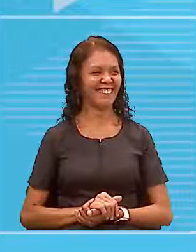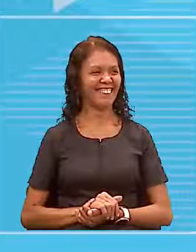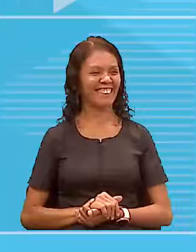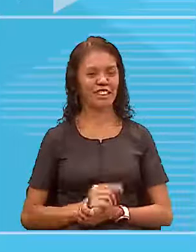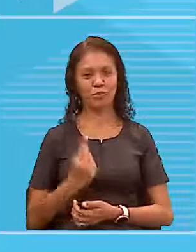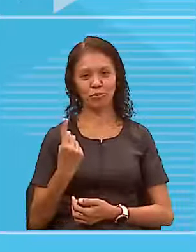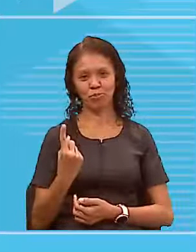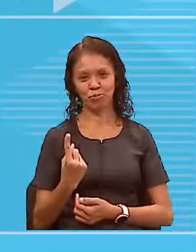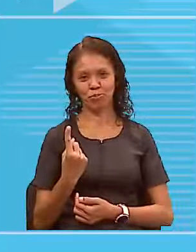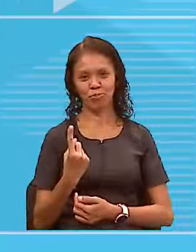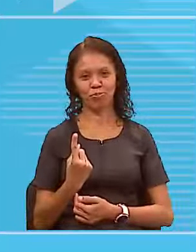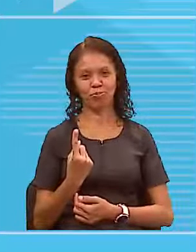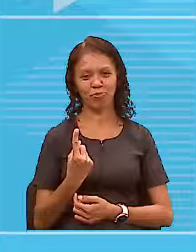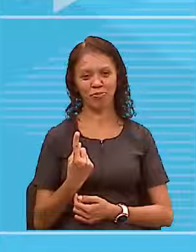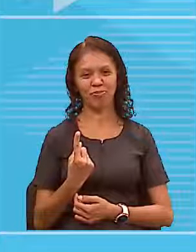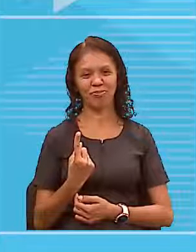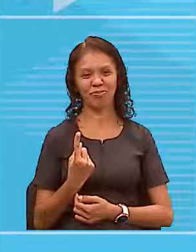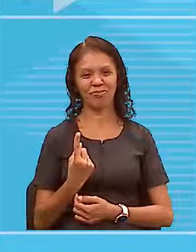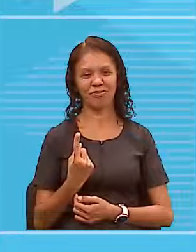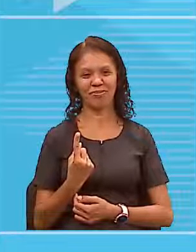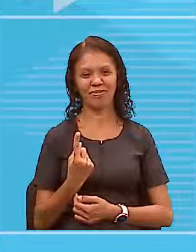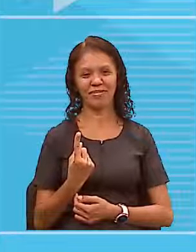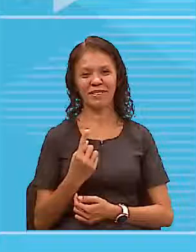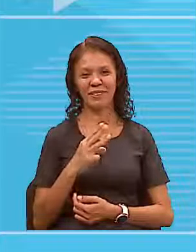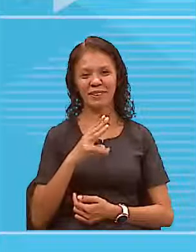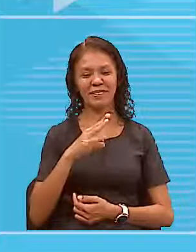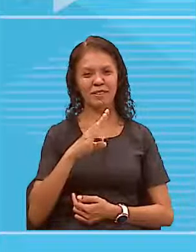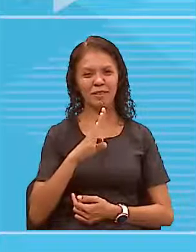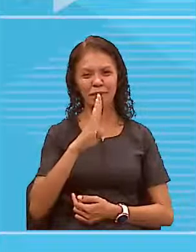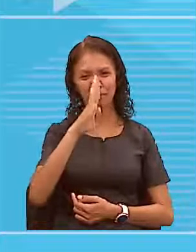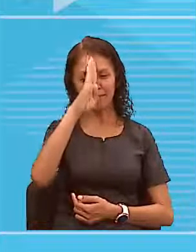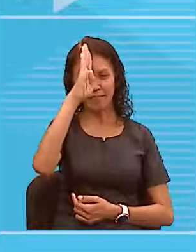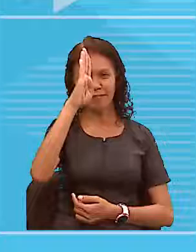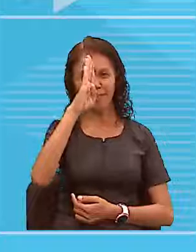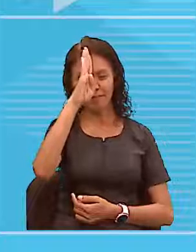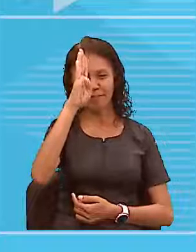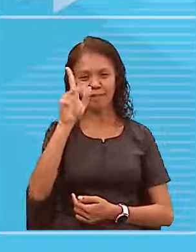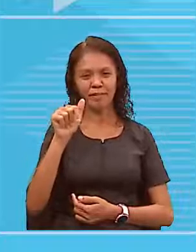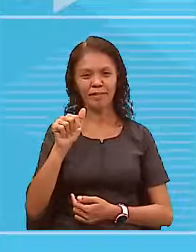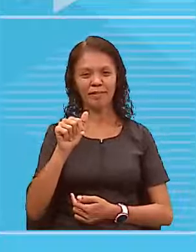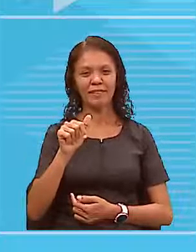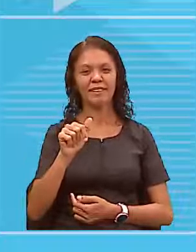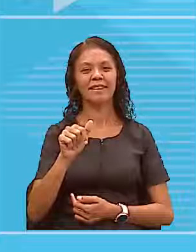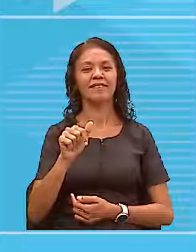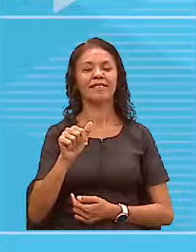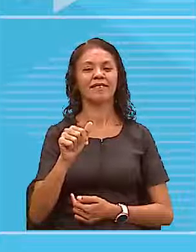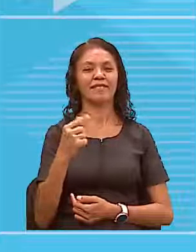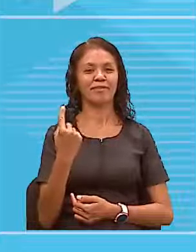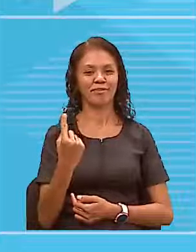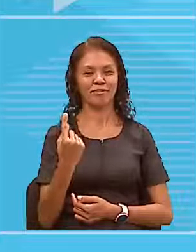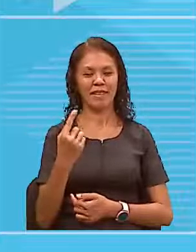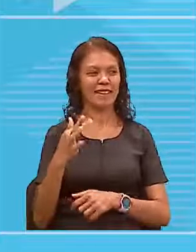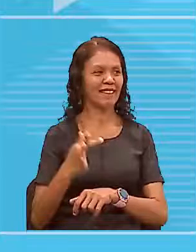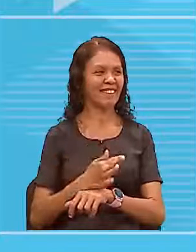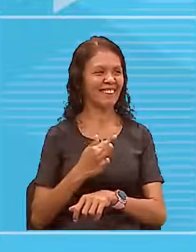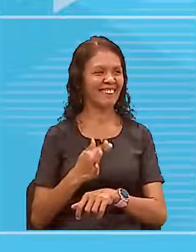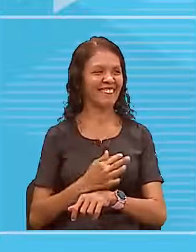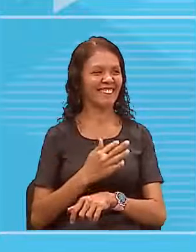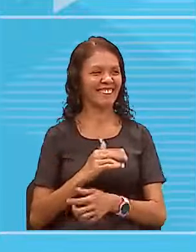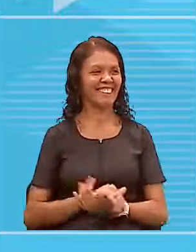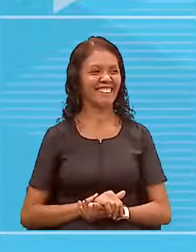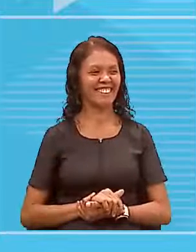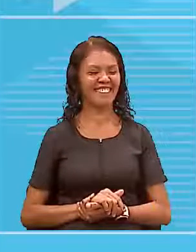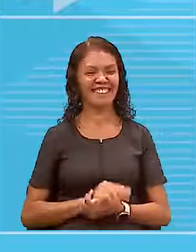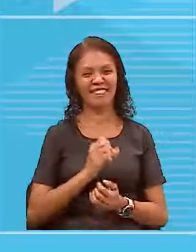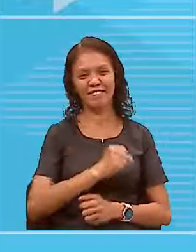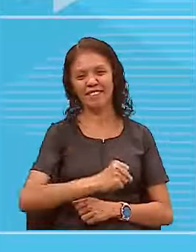Um sobrinho meu, Gabriel, vale por 56, menino. É incrível. Vou mandar lá para casa da Ju,